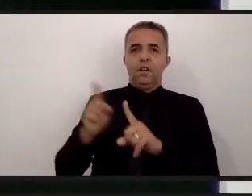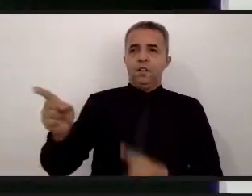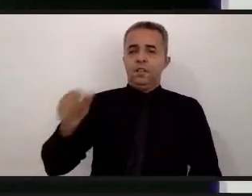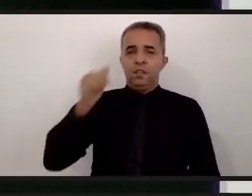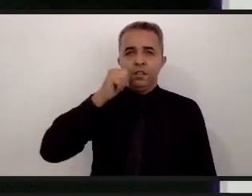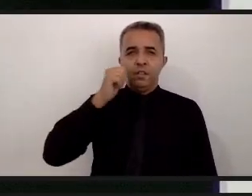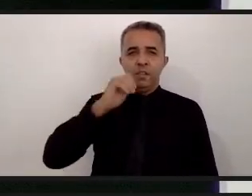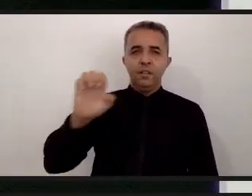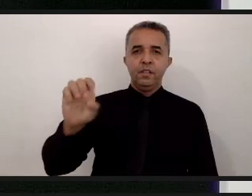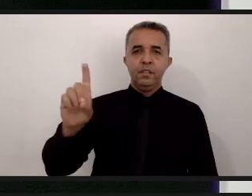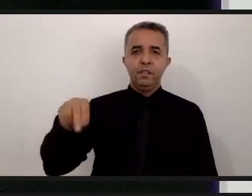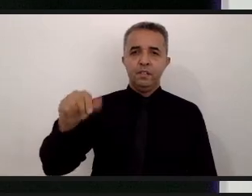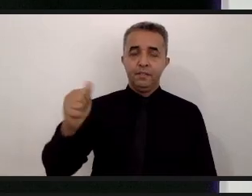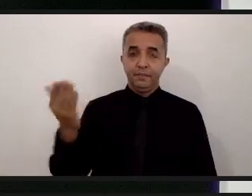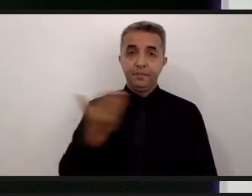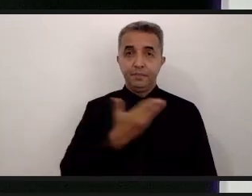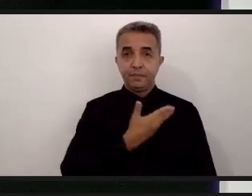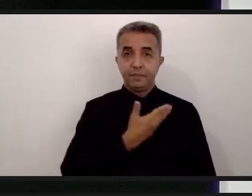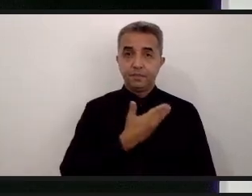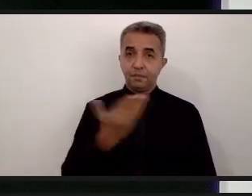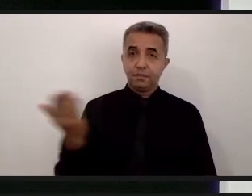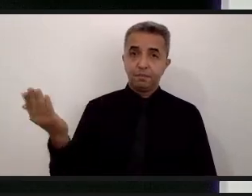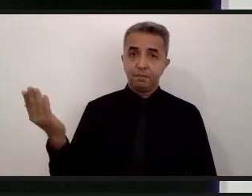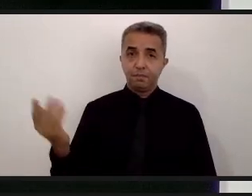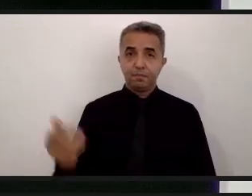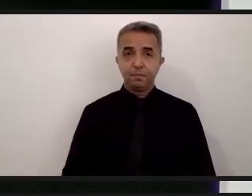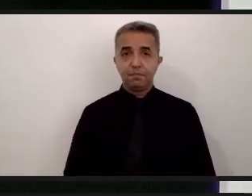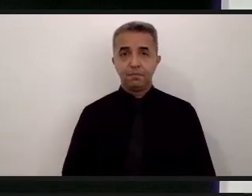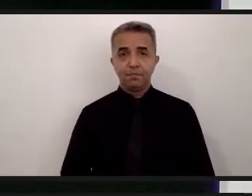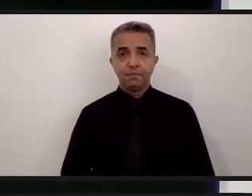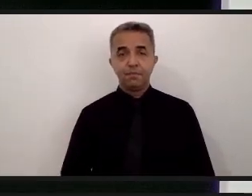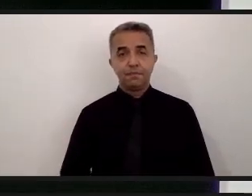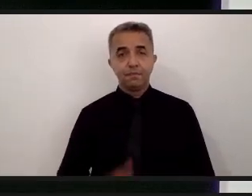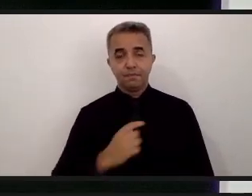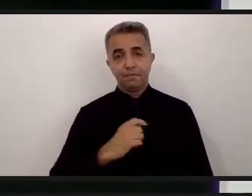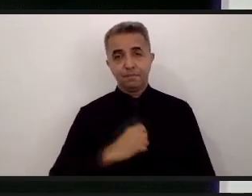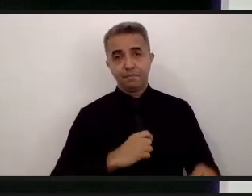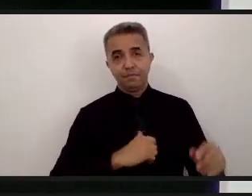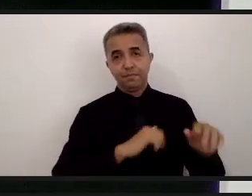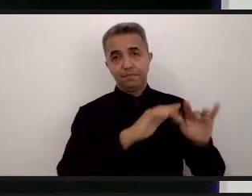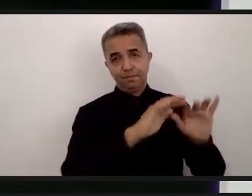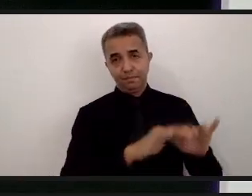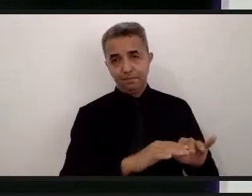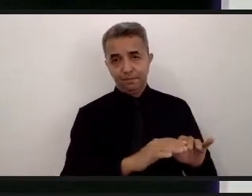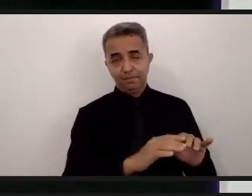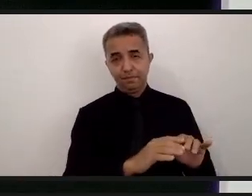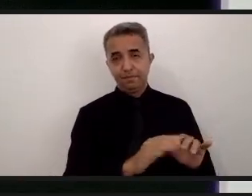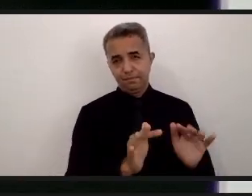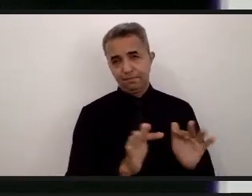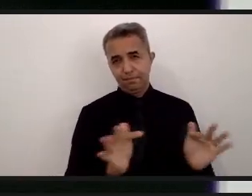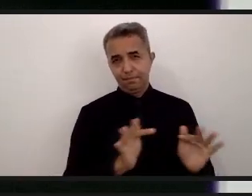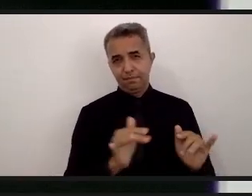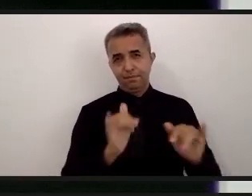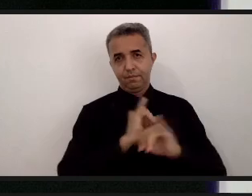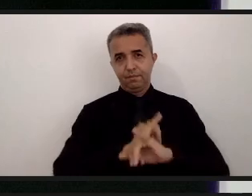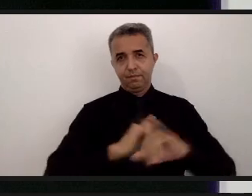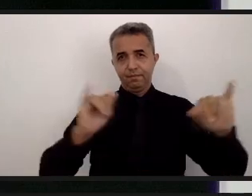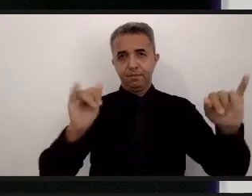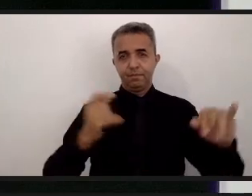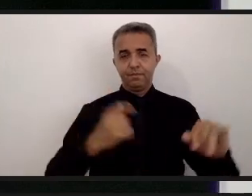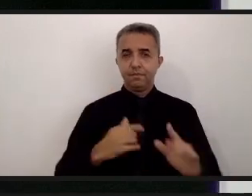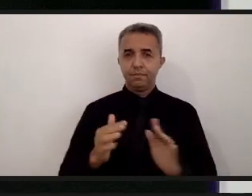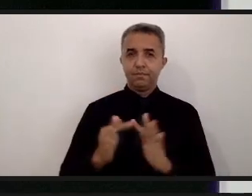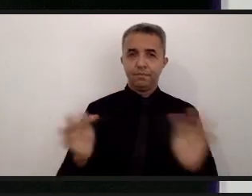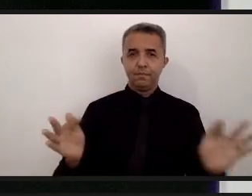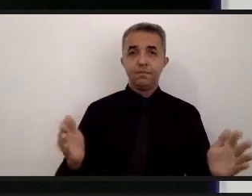Edna. Escrevi aqui poucas palavras. Eu serei muito breve. Hoje é uma data